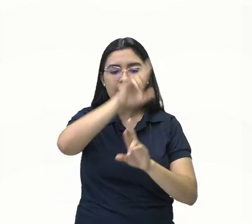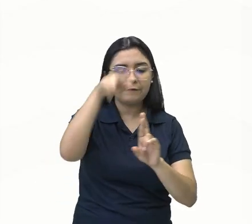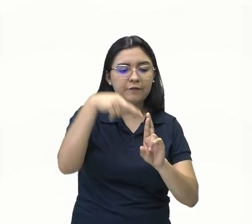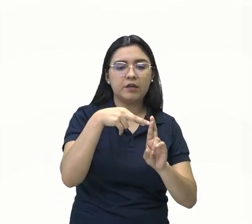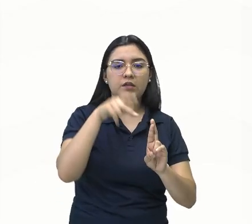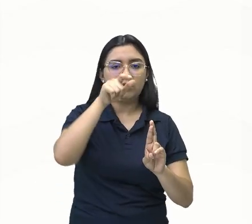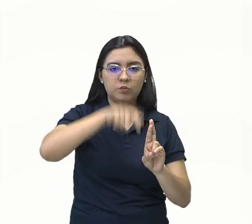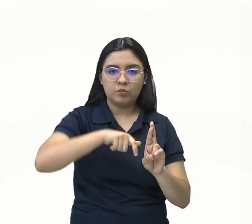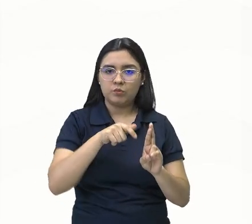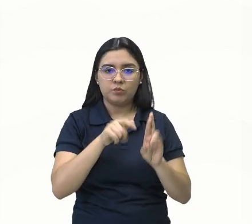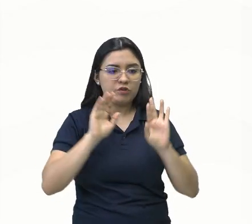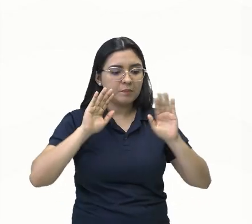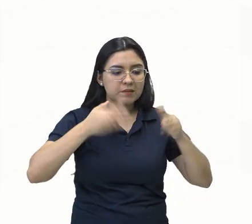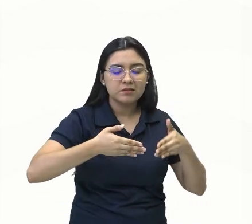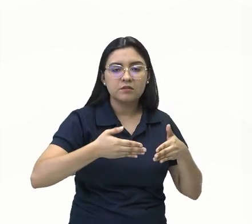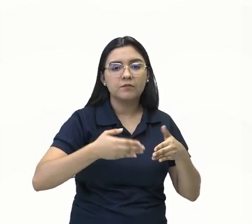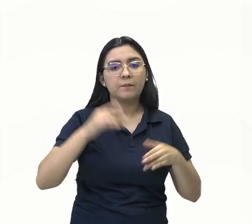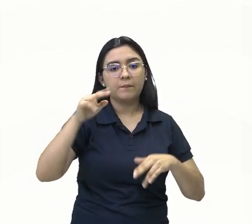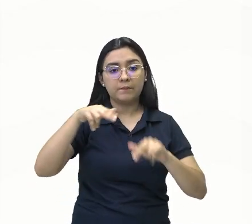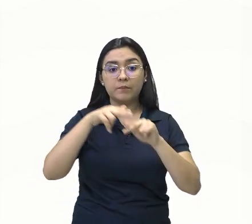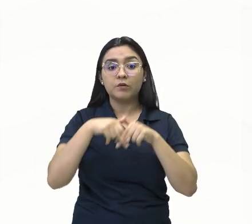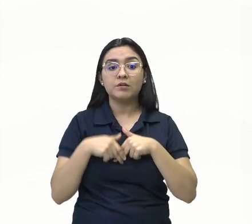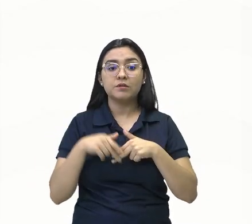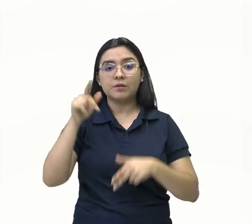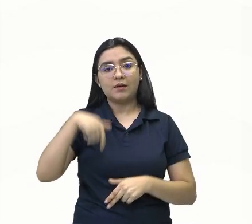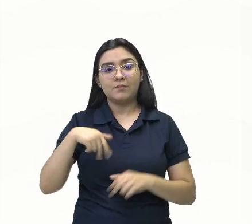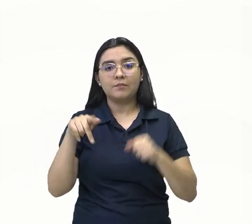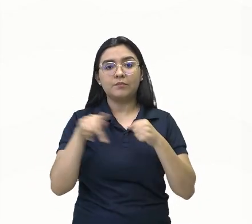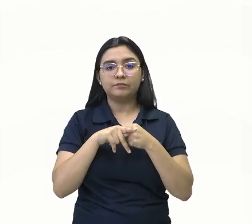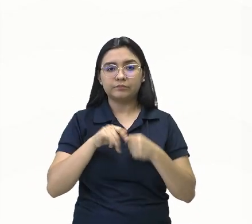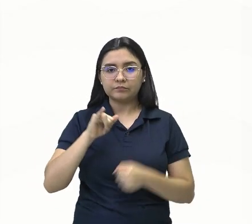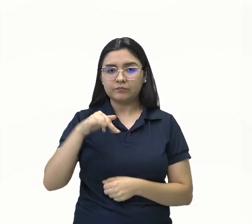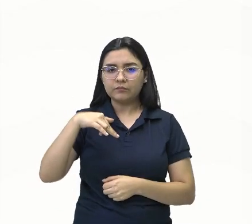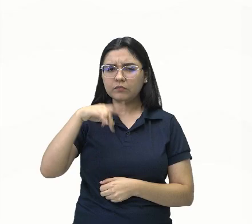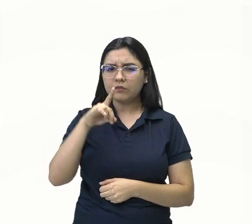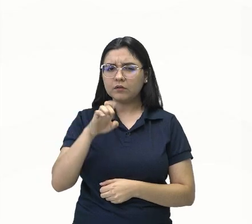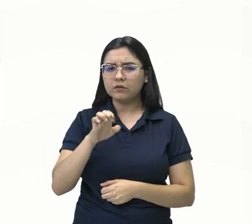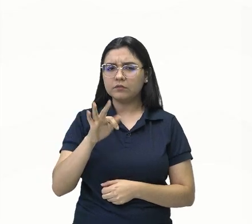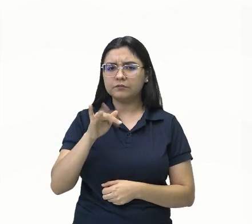indivíduo específico. Por isso que ele é um pronome indefinido, tá?